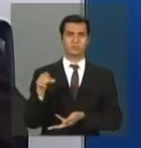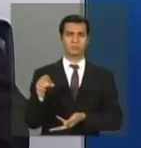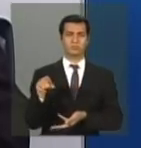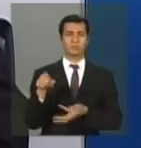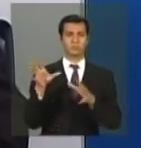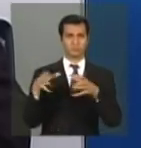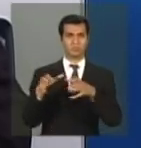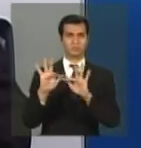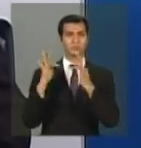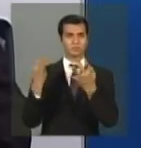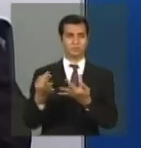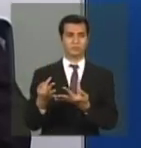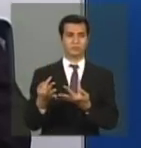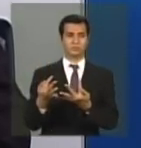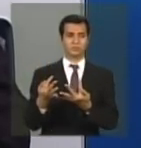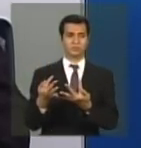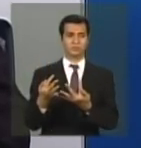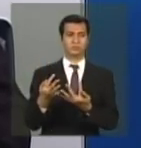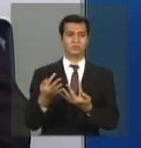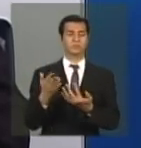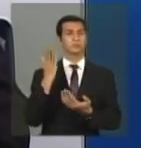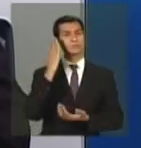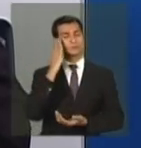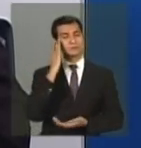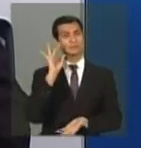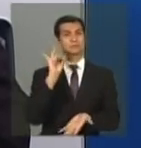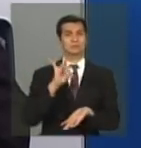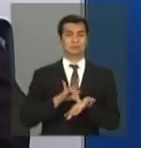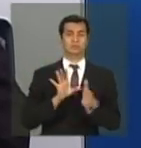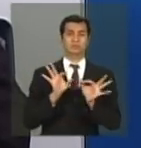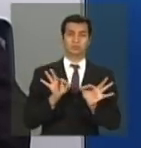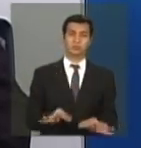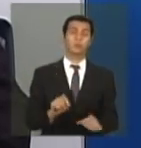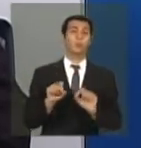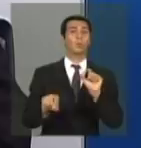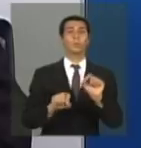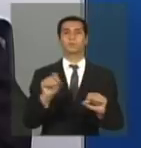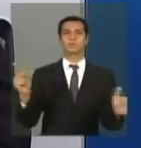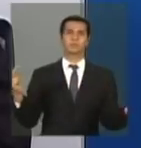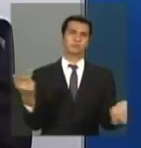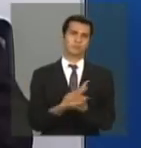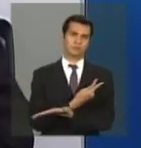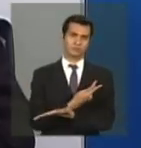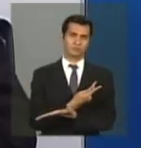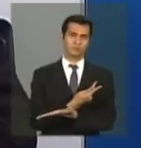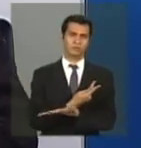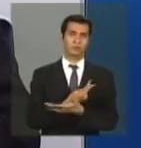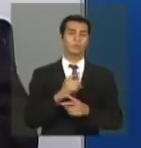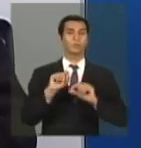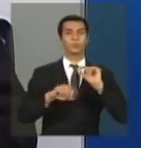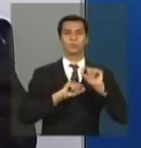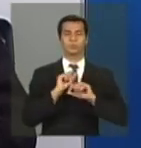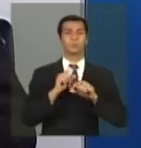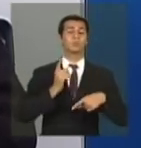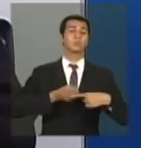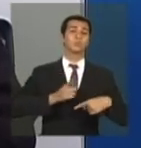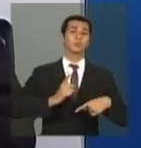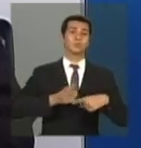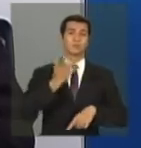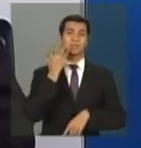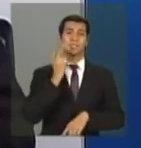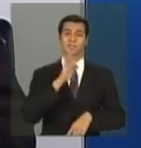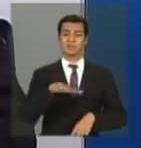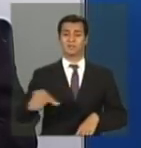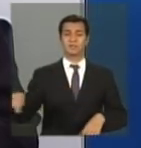essa família. Para exatamente saber o que é que está acontecendo, que está levando